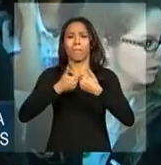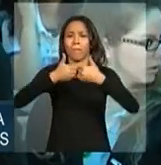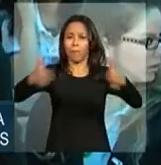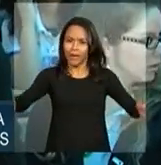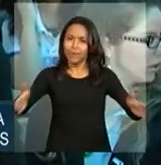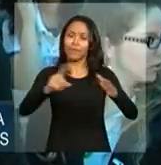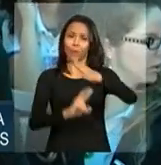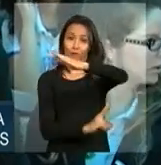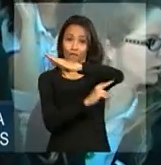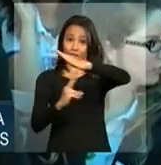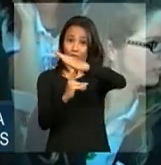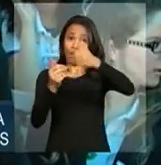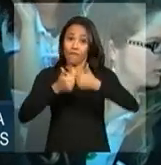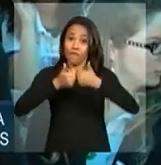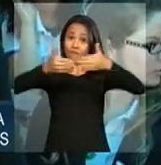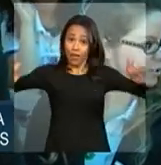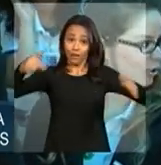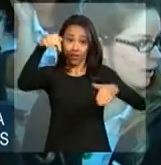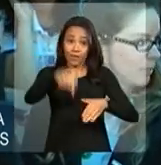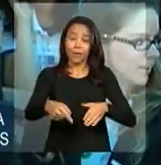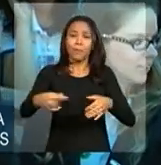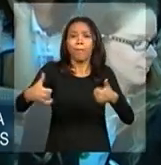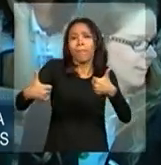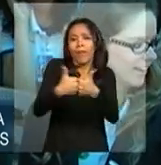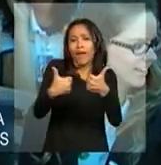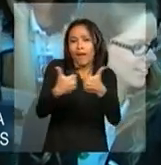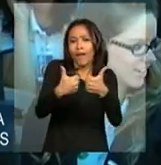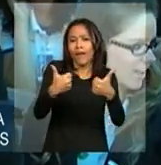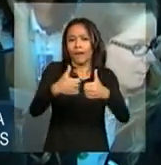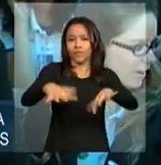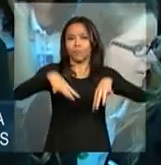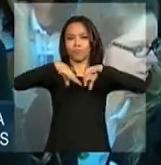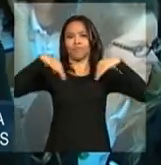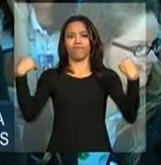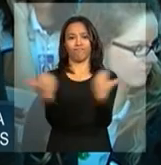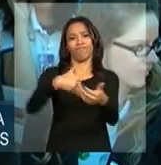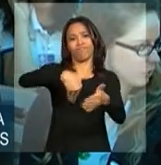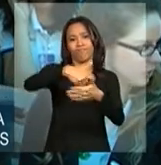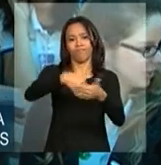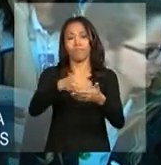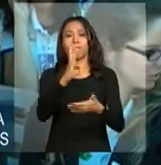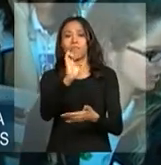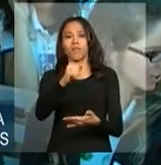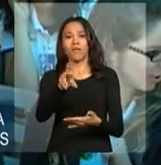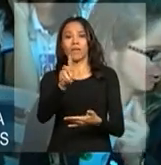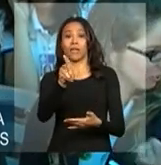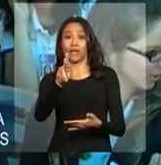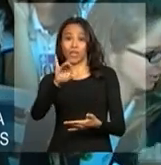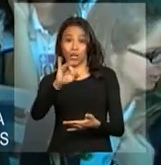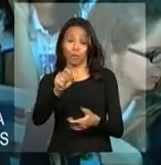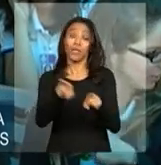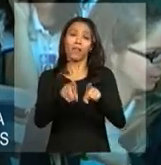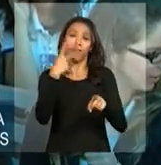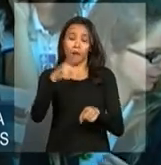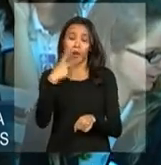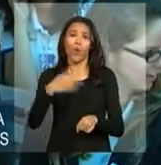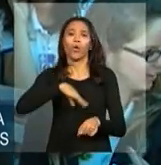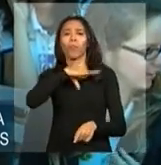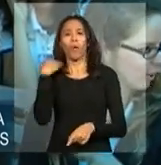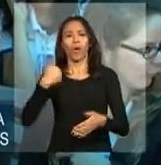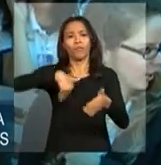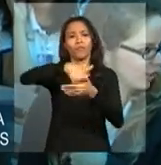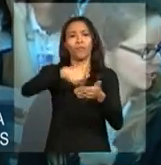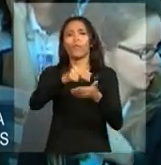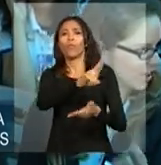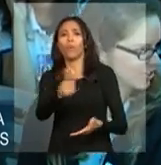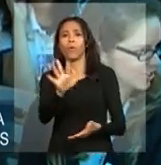do viaduto Pinheiro Borda, que fica próximo ao estádio do Beira Rio. Na ocasião, ela lamentou a morte do jogador conhecido como